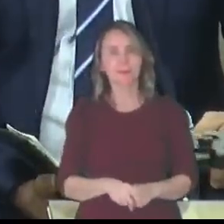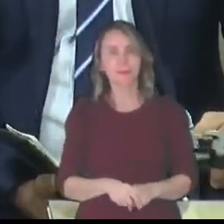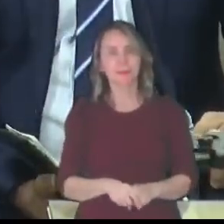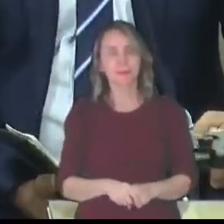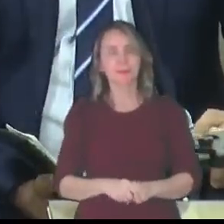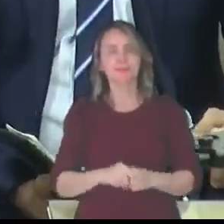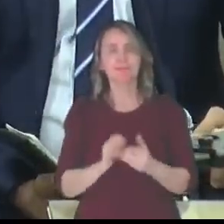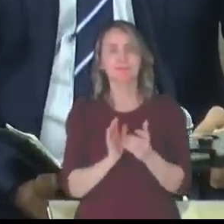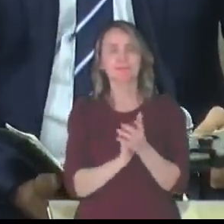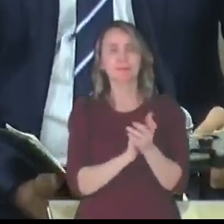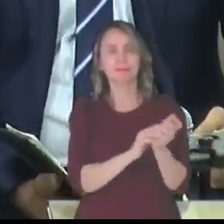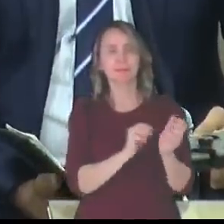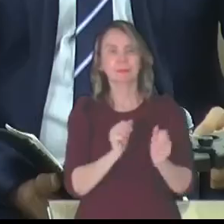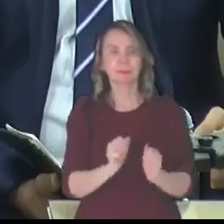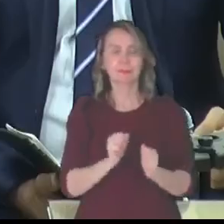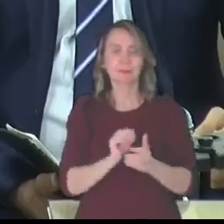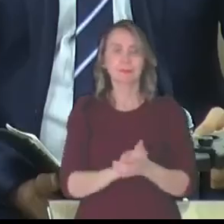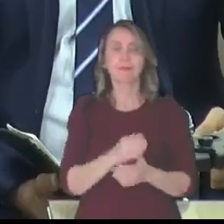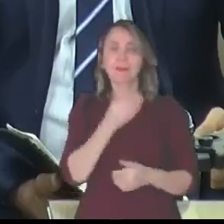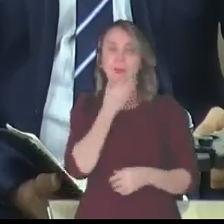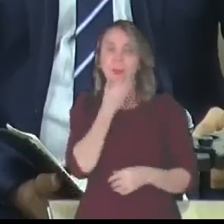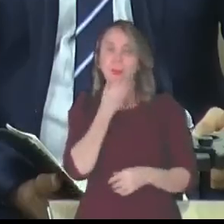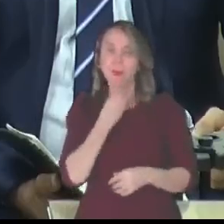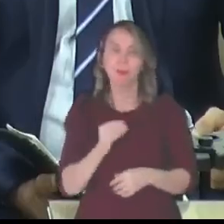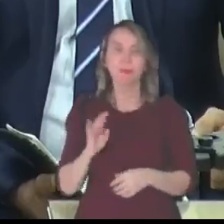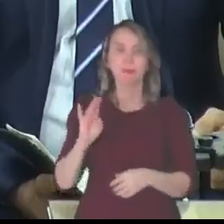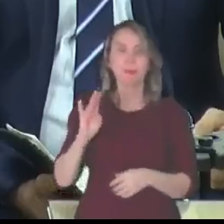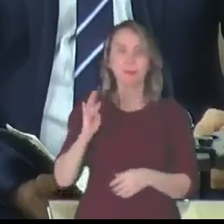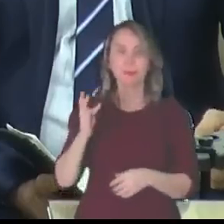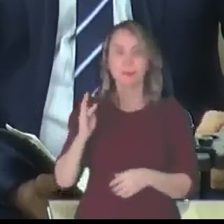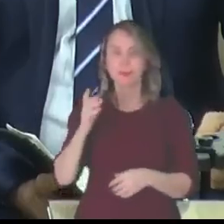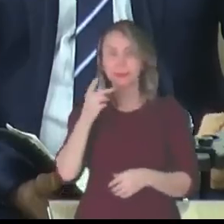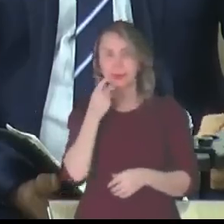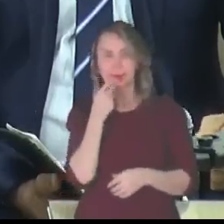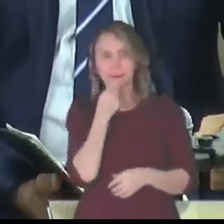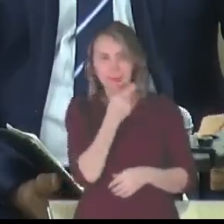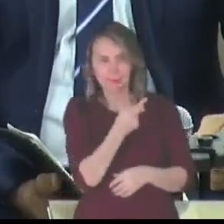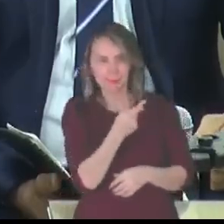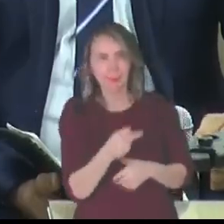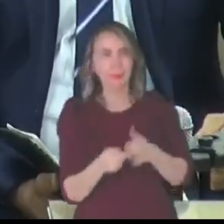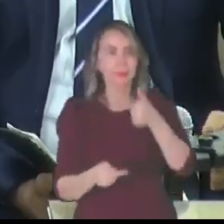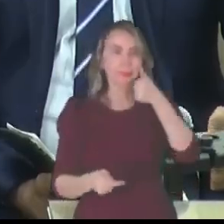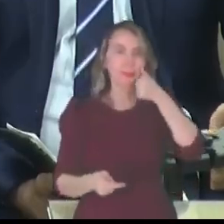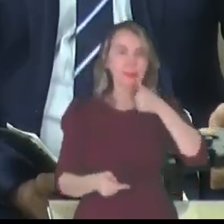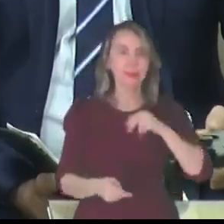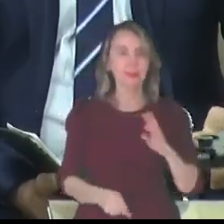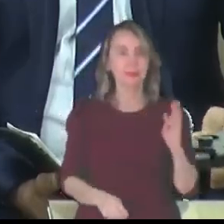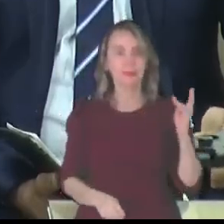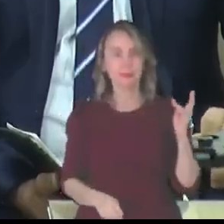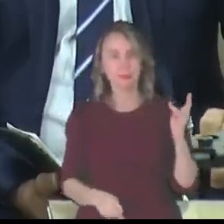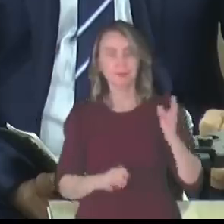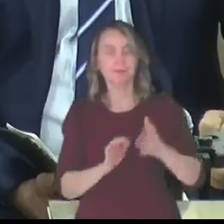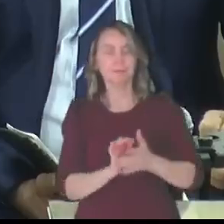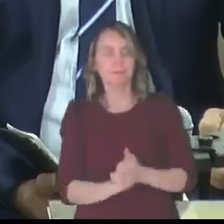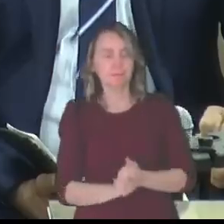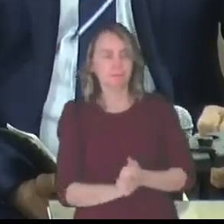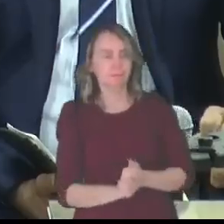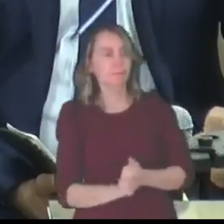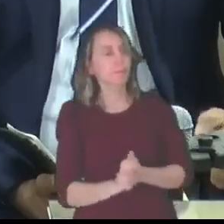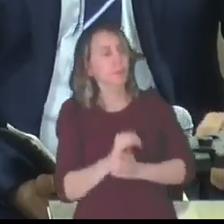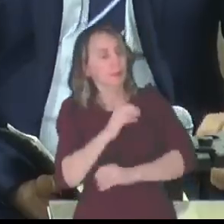Aleluia aí o noivo fala para noiva Olha antes que chegue a brisa da manhã